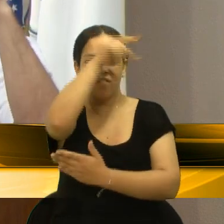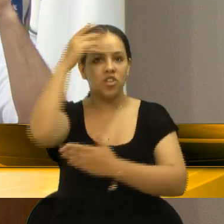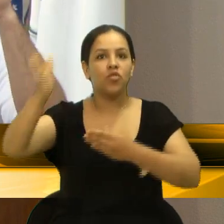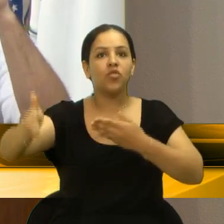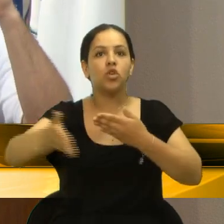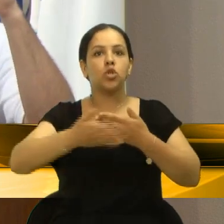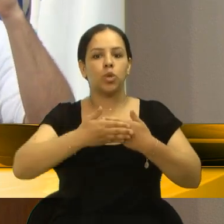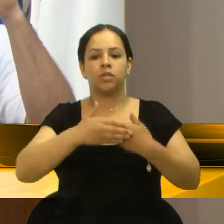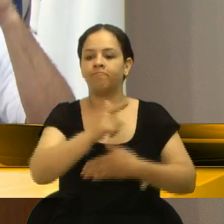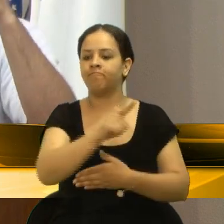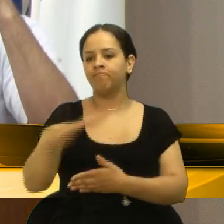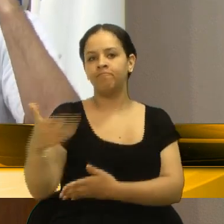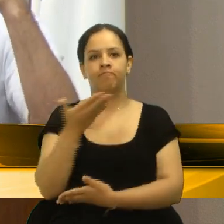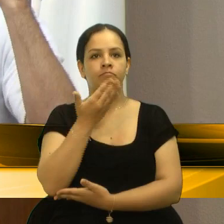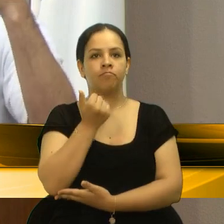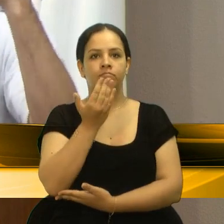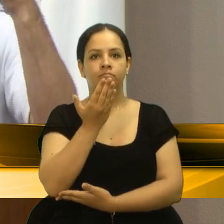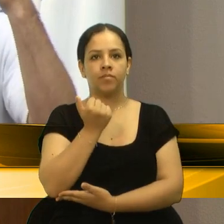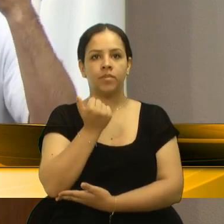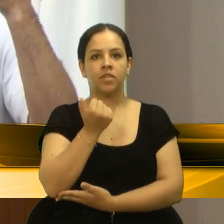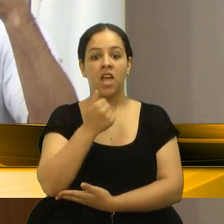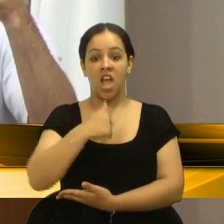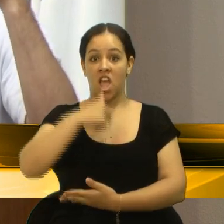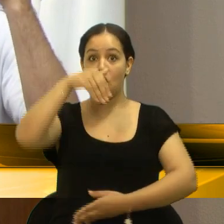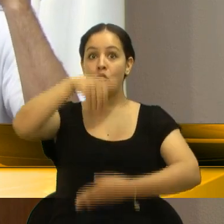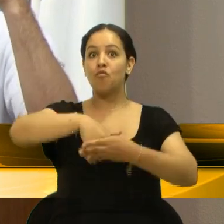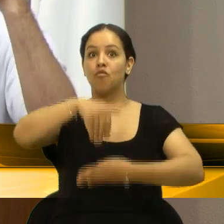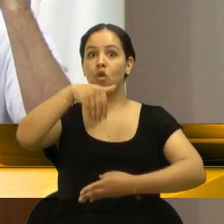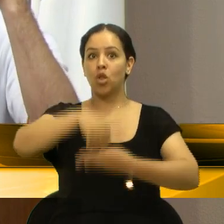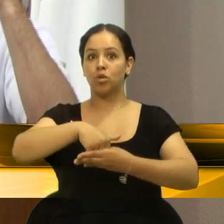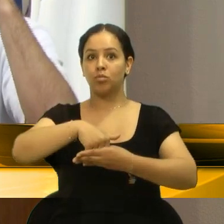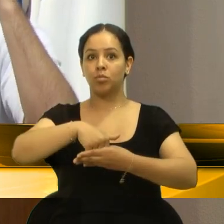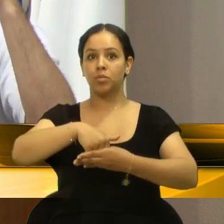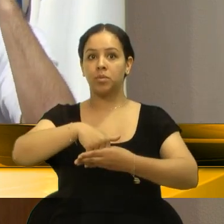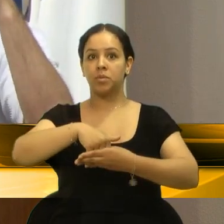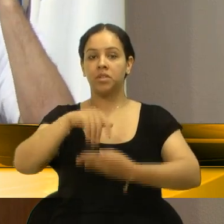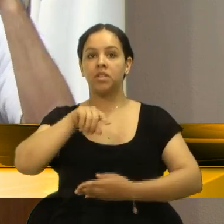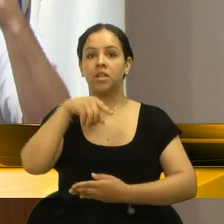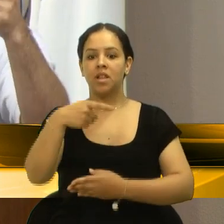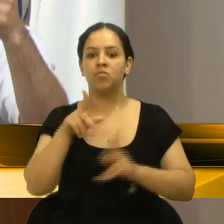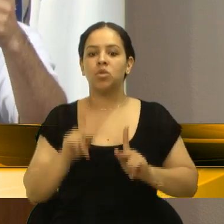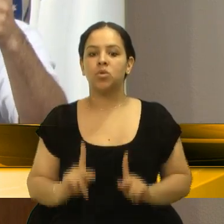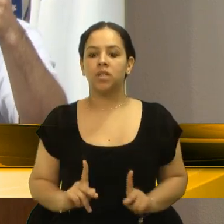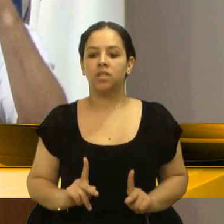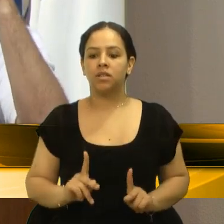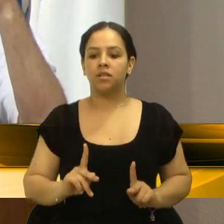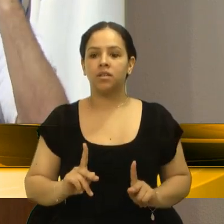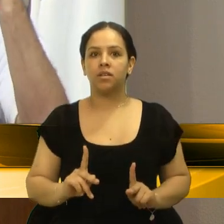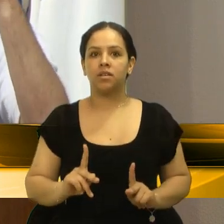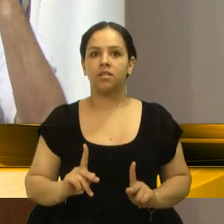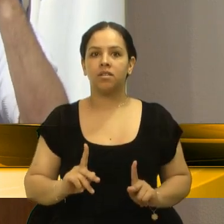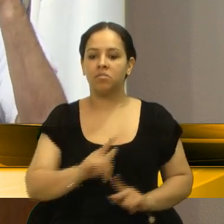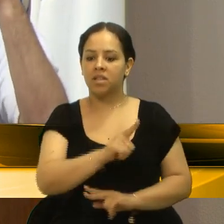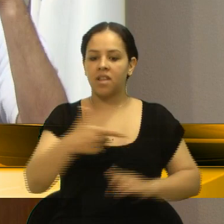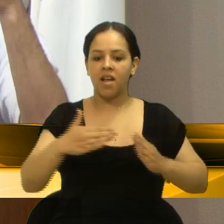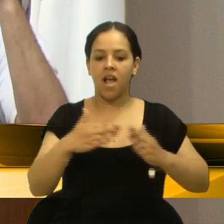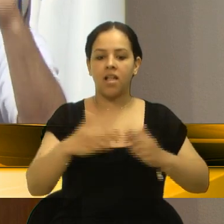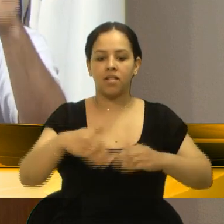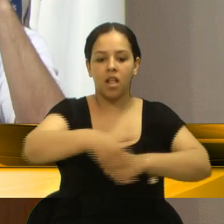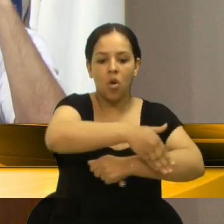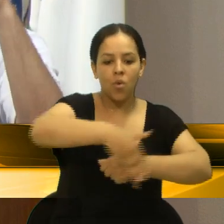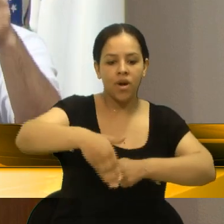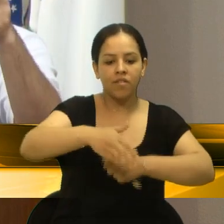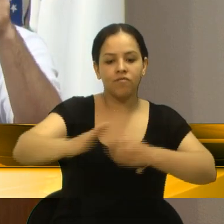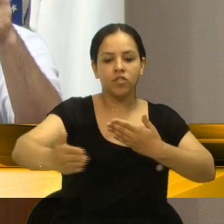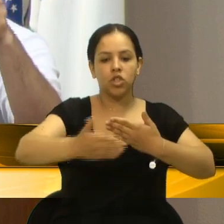onde se alimentar. Eu voto por aqueles moradores de rua que tiveram seus 2 albergues fechados e têm que